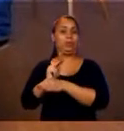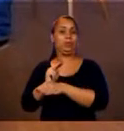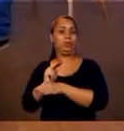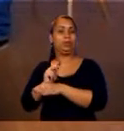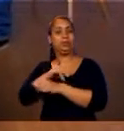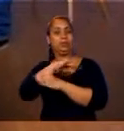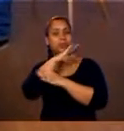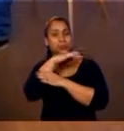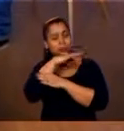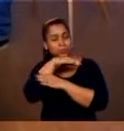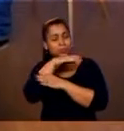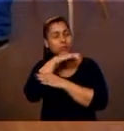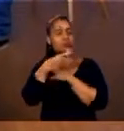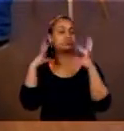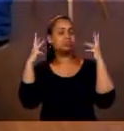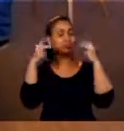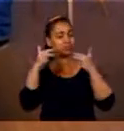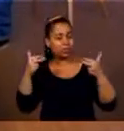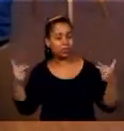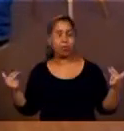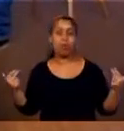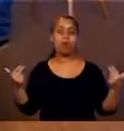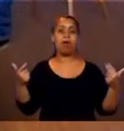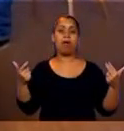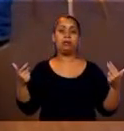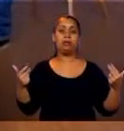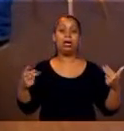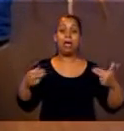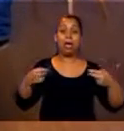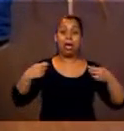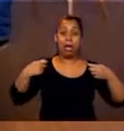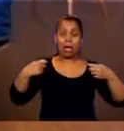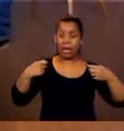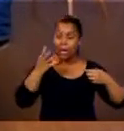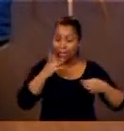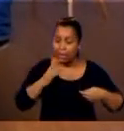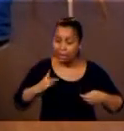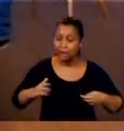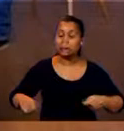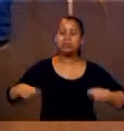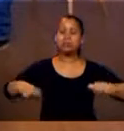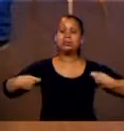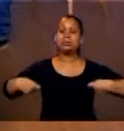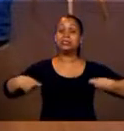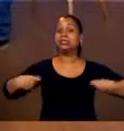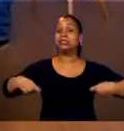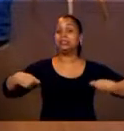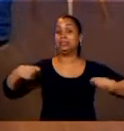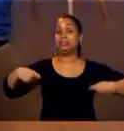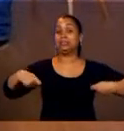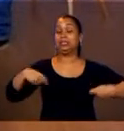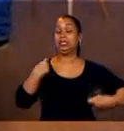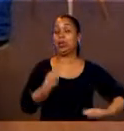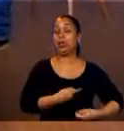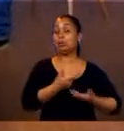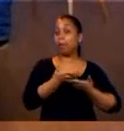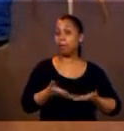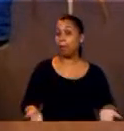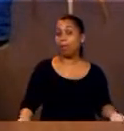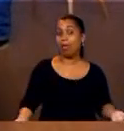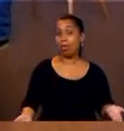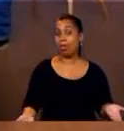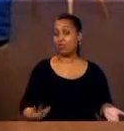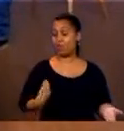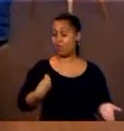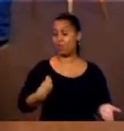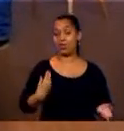dos mananciais. O senhor estava falando da criança. A criança tem essa necessidade da terra, porque a gente acaba se perdendo um pouco da natureza que a gente também